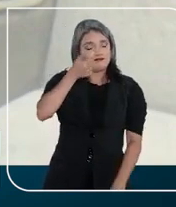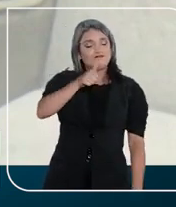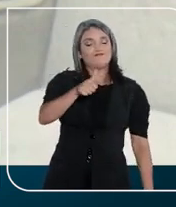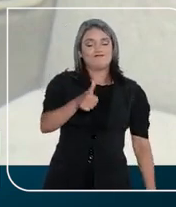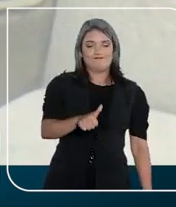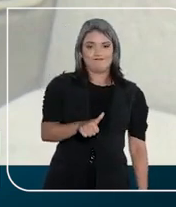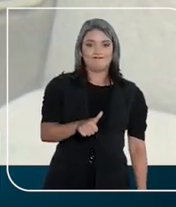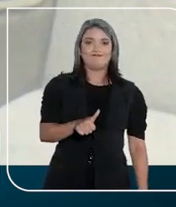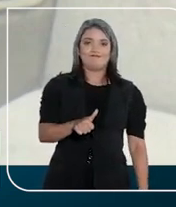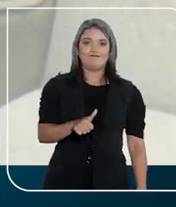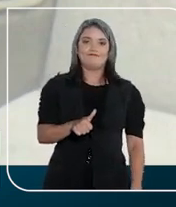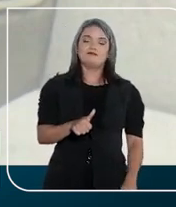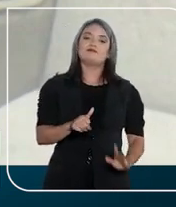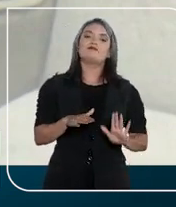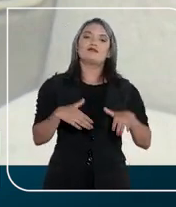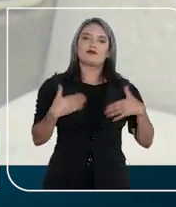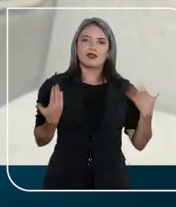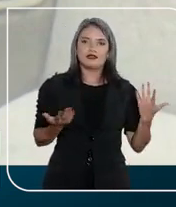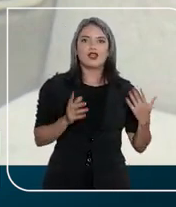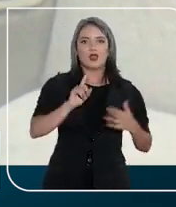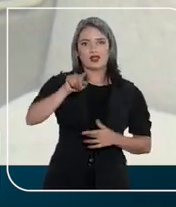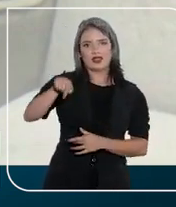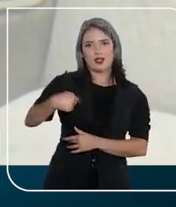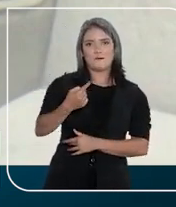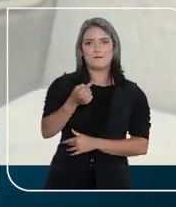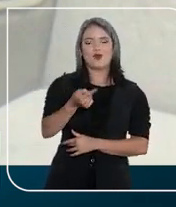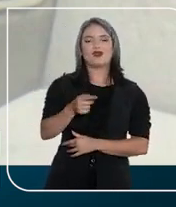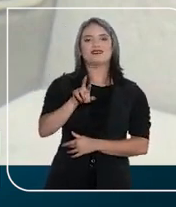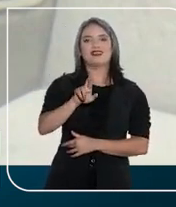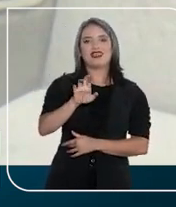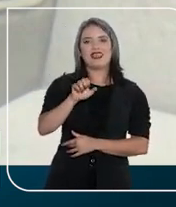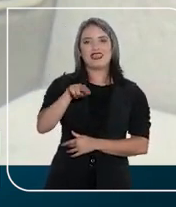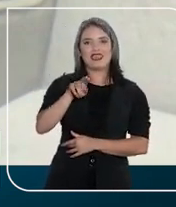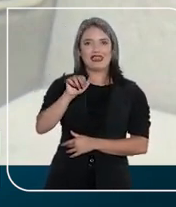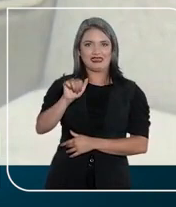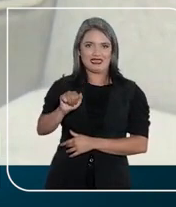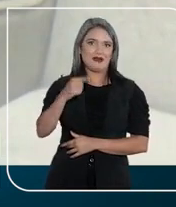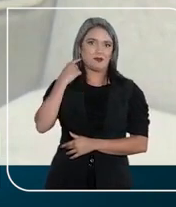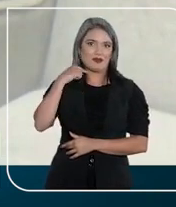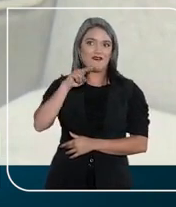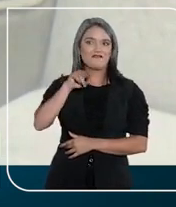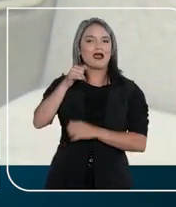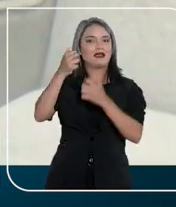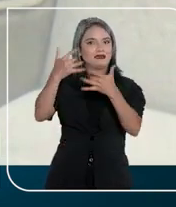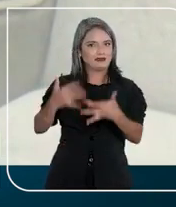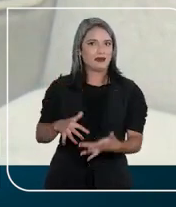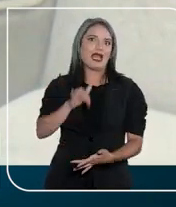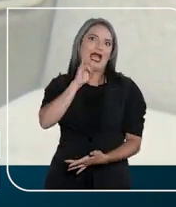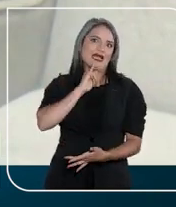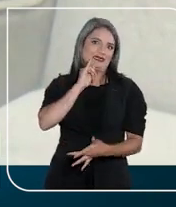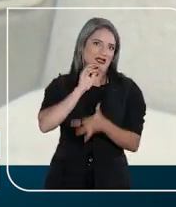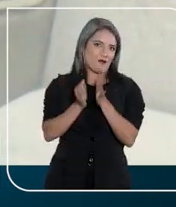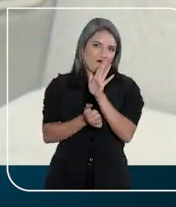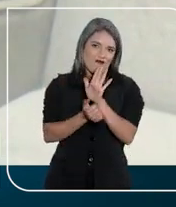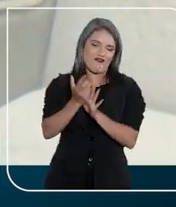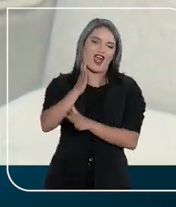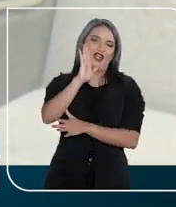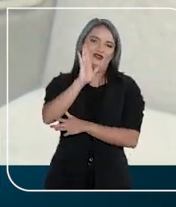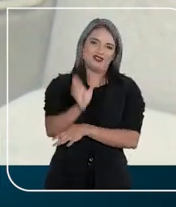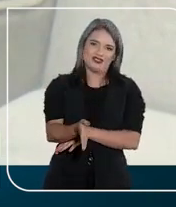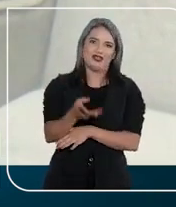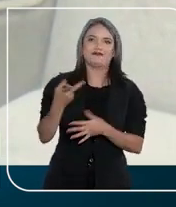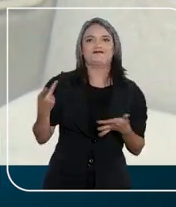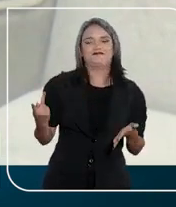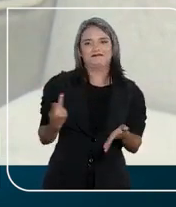isso, daqui a pouco o Renan vai mostrar milhares de exemplos, né? Ele sabe muito bem